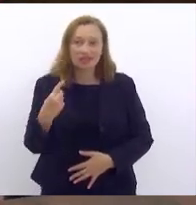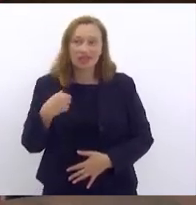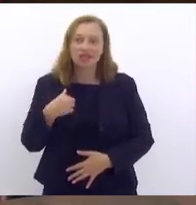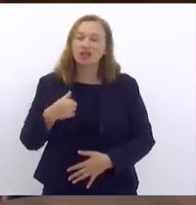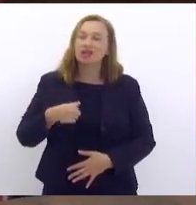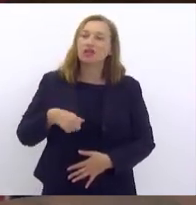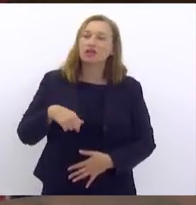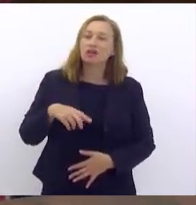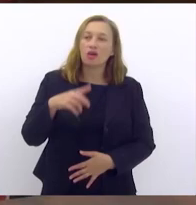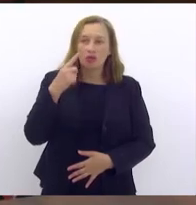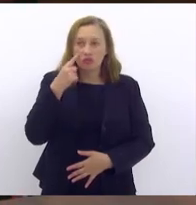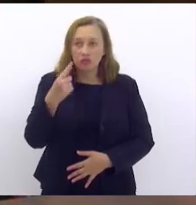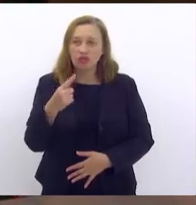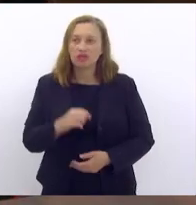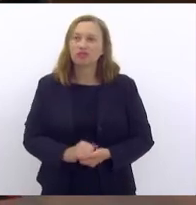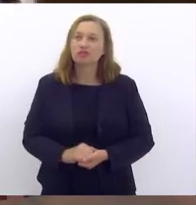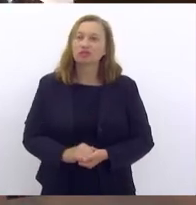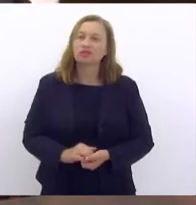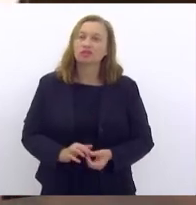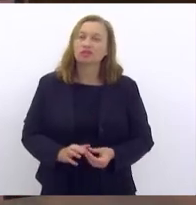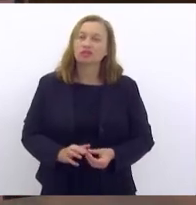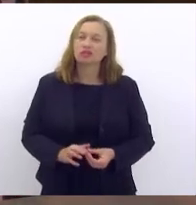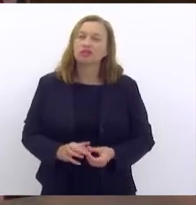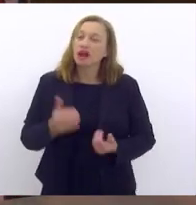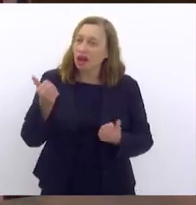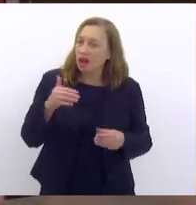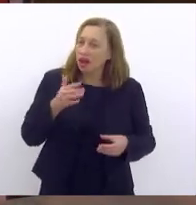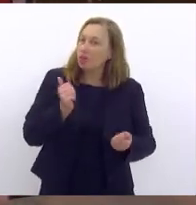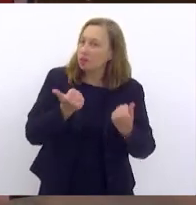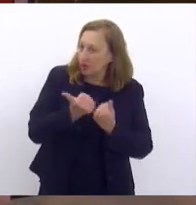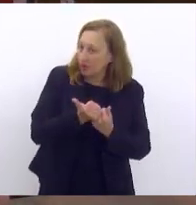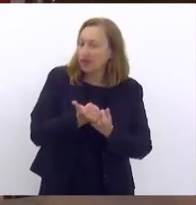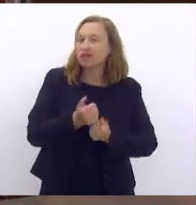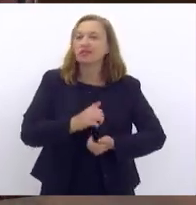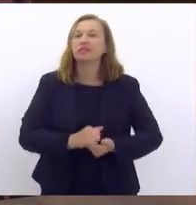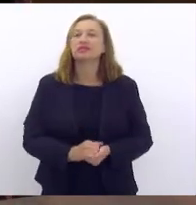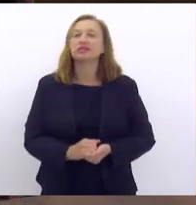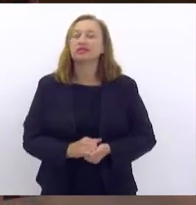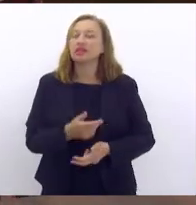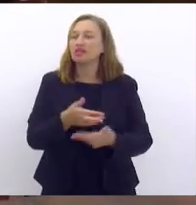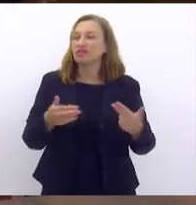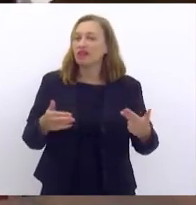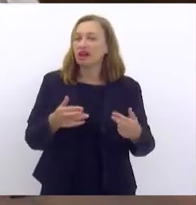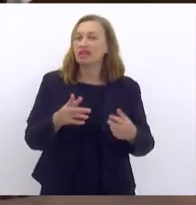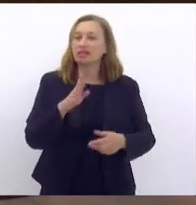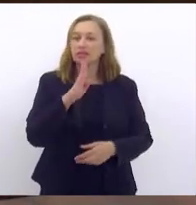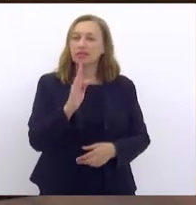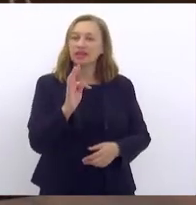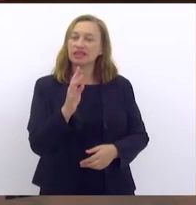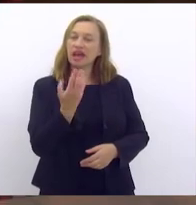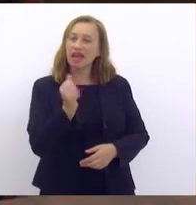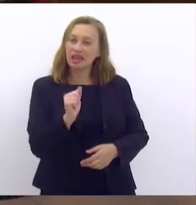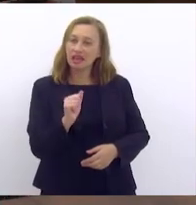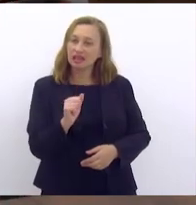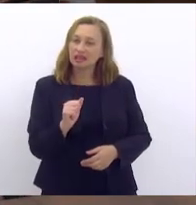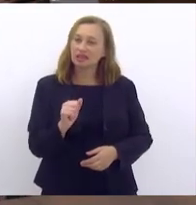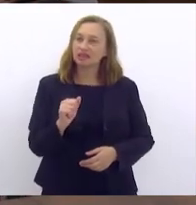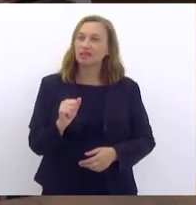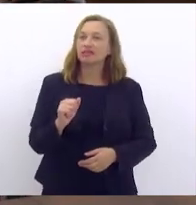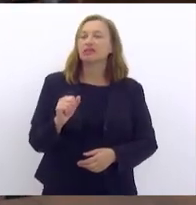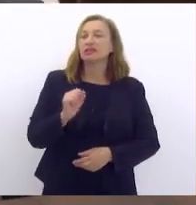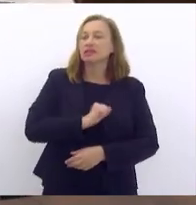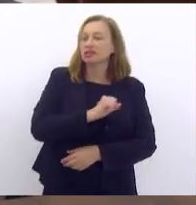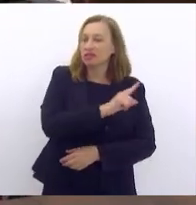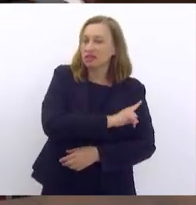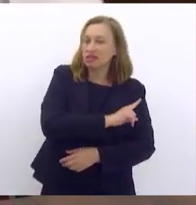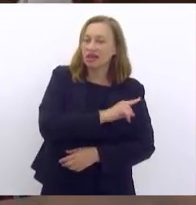participei, assisti e apoiei de alguma forma várias batalhas de rima, no Tanque, em São Gonçalo,